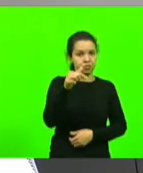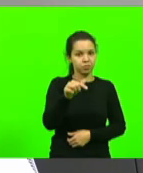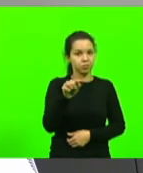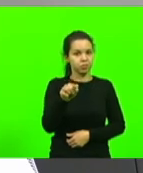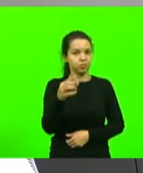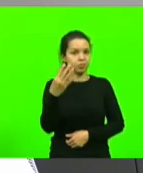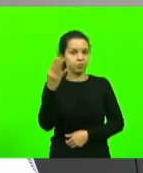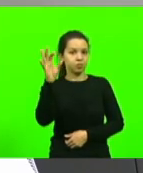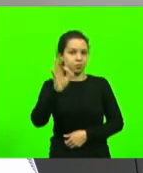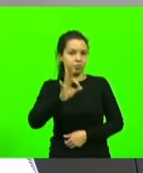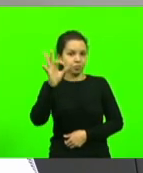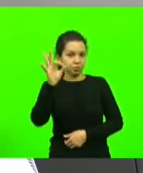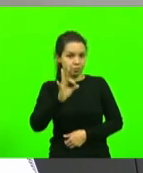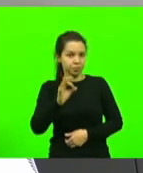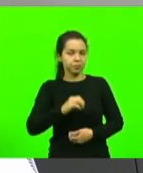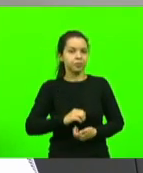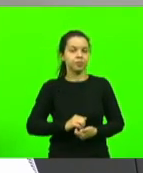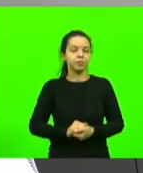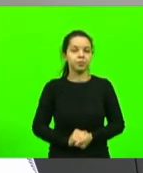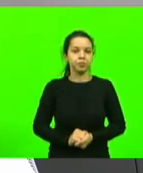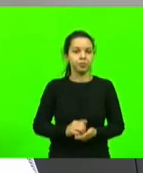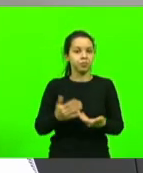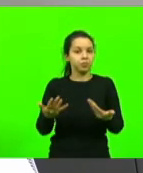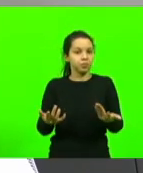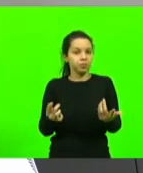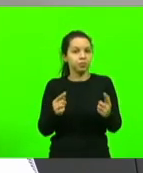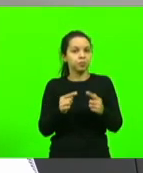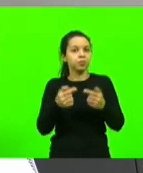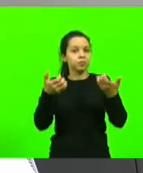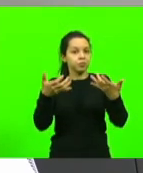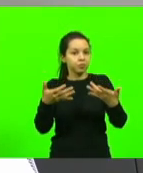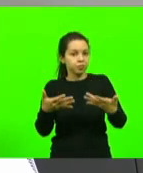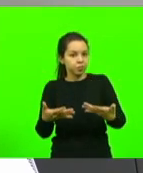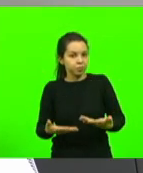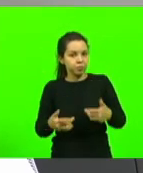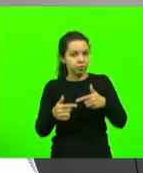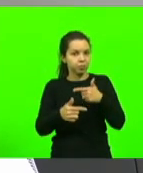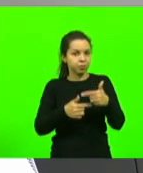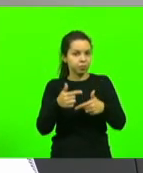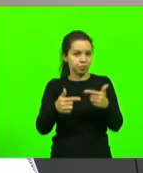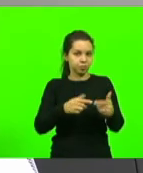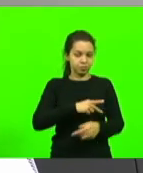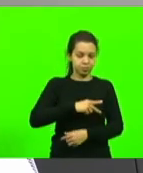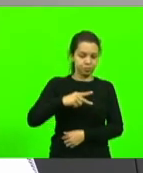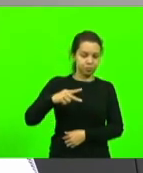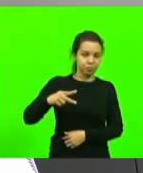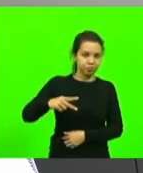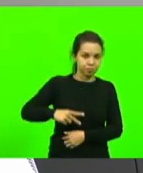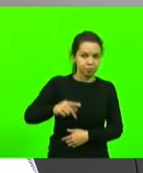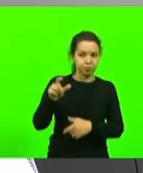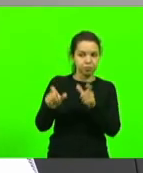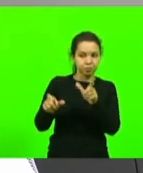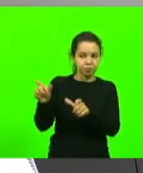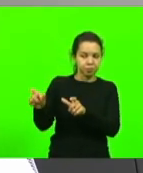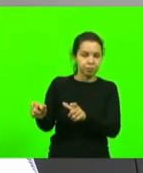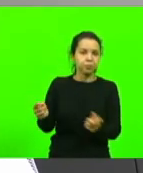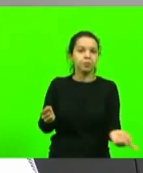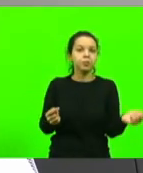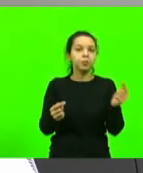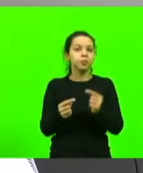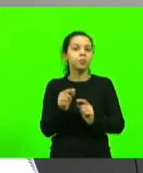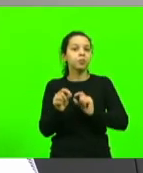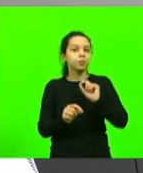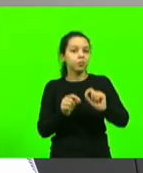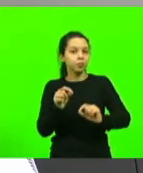cento portanto quando se fala do serviço público ou de quem trabalha nele fala se fortemente da